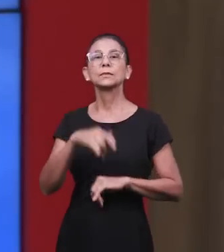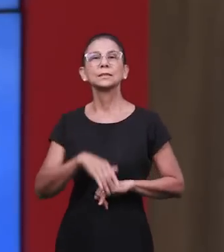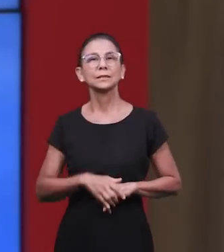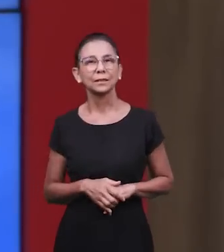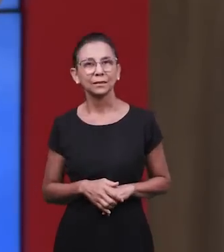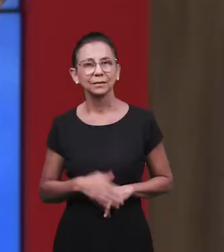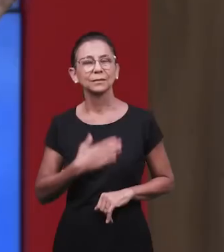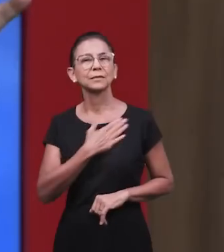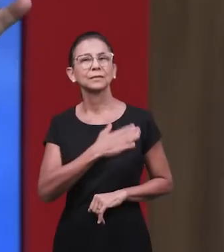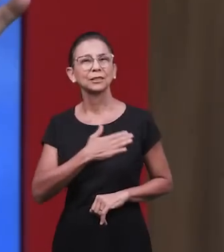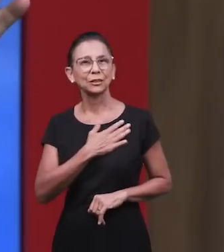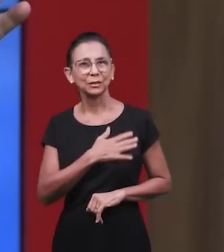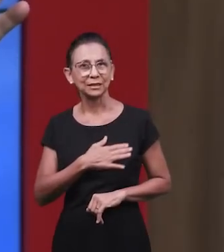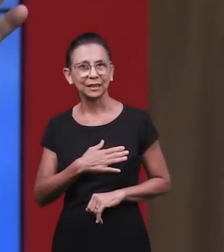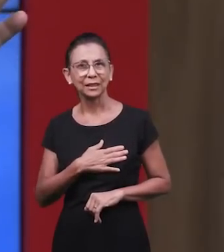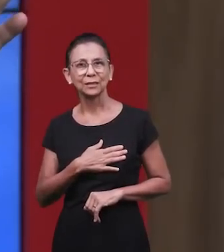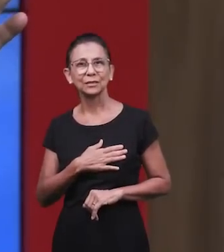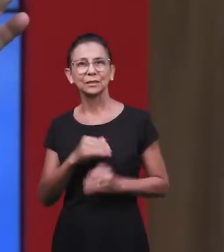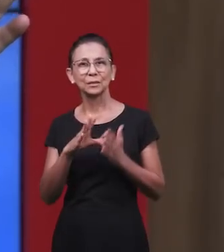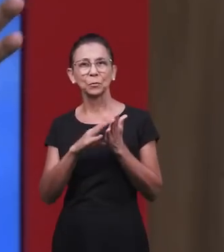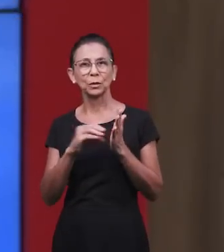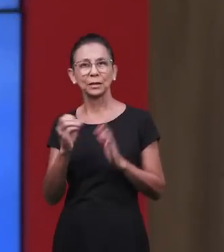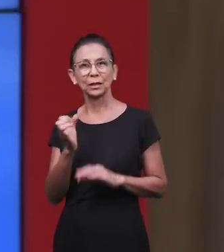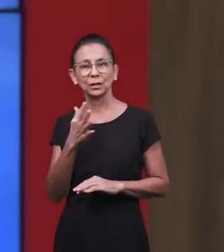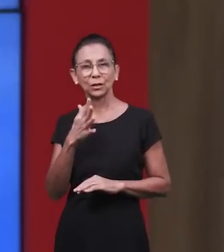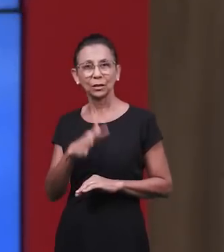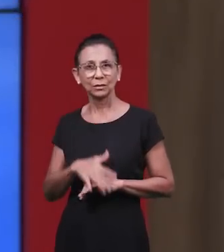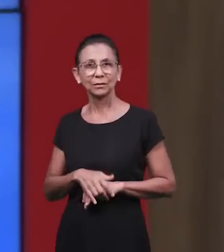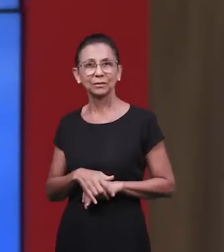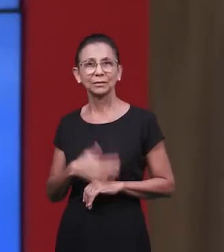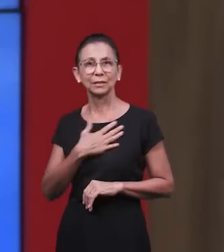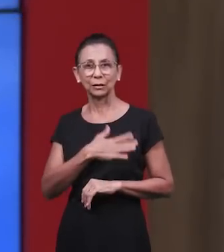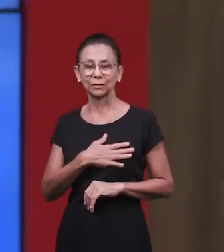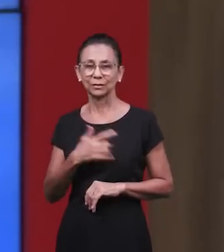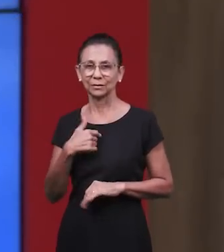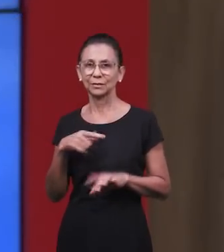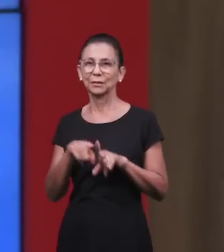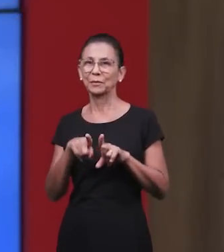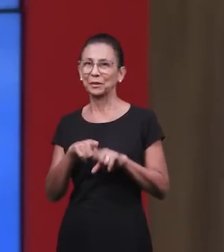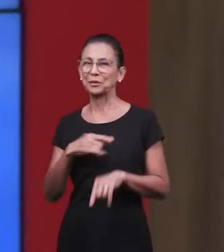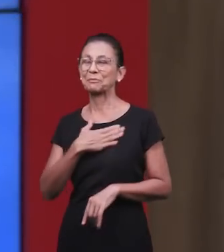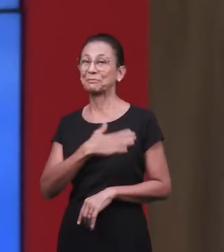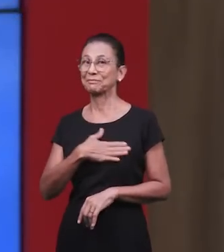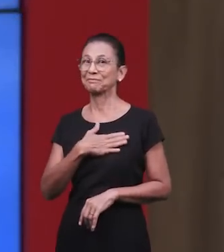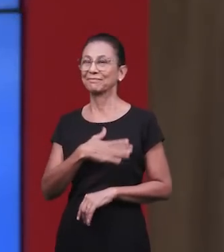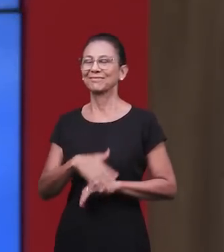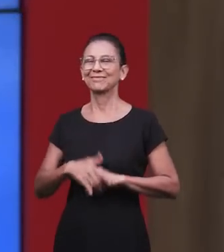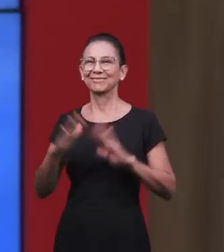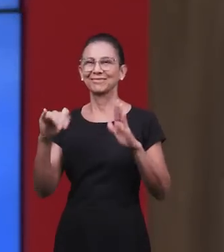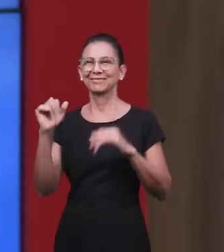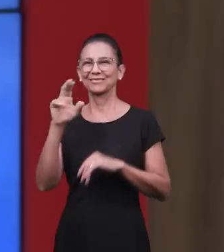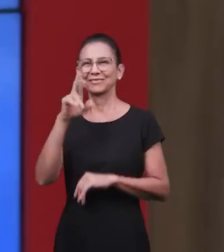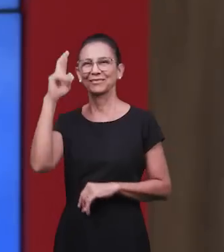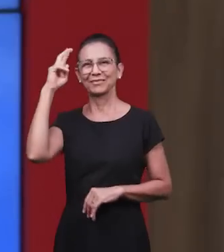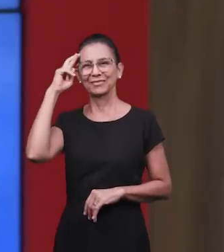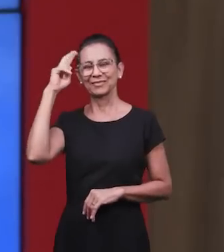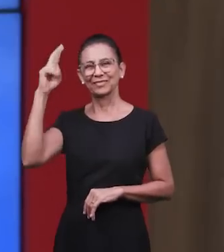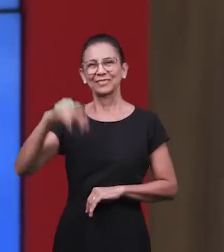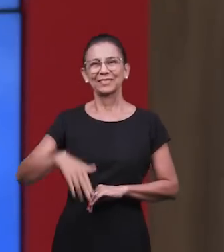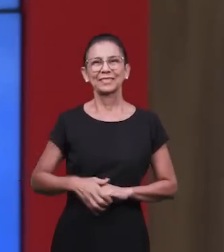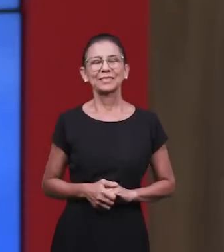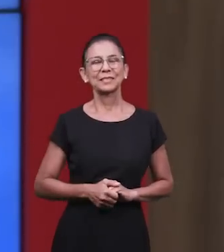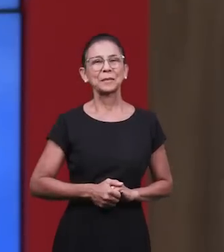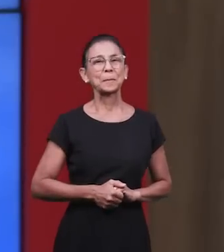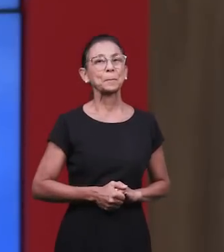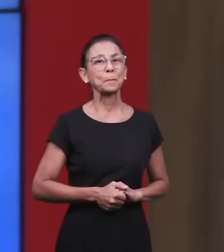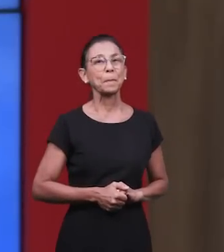você, tá gostando aqui desse novo momento do Manaim News? Desse novo formato? Eu também estou gostando, né? E louvado seja Deus que você também está